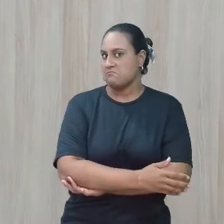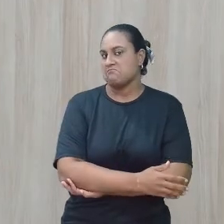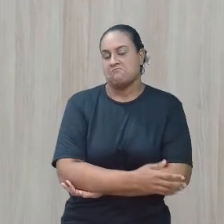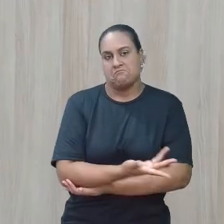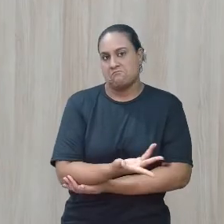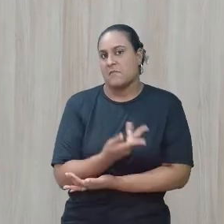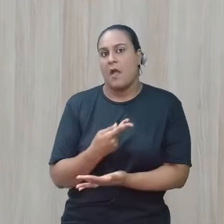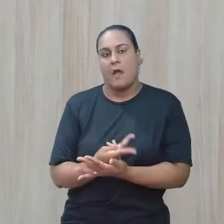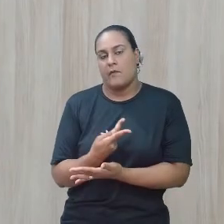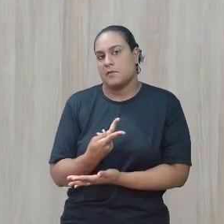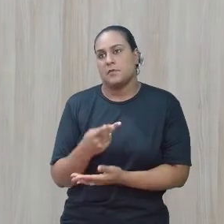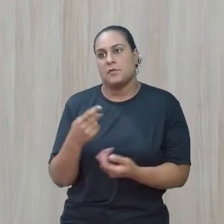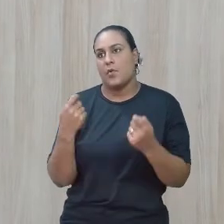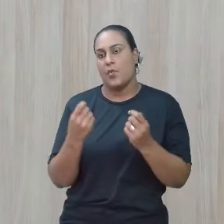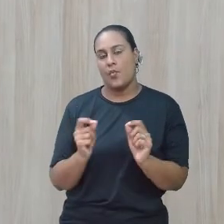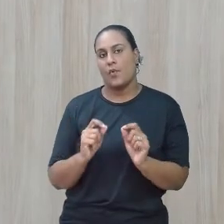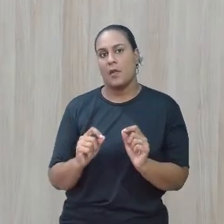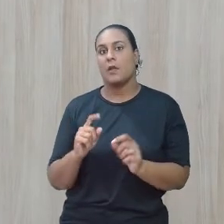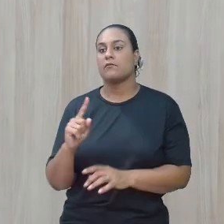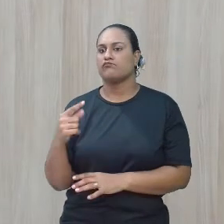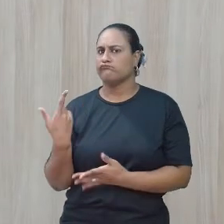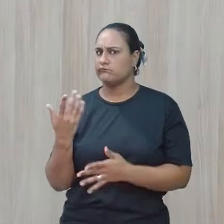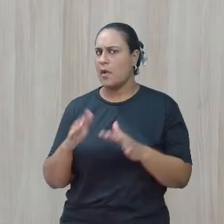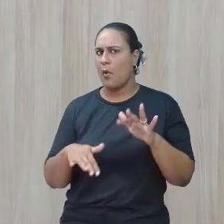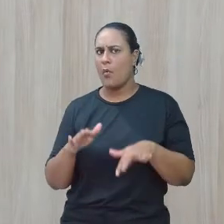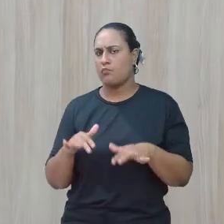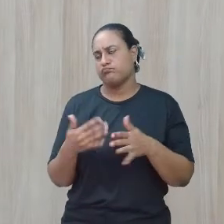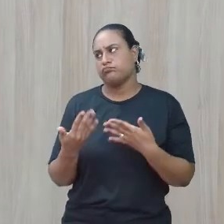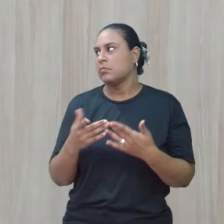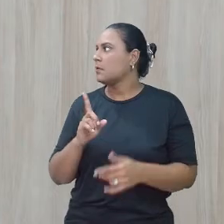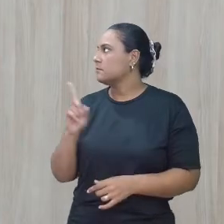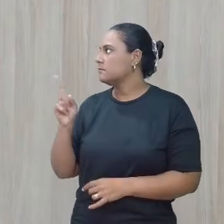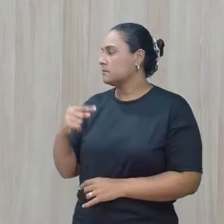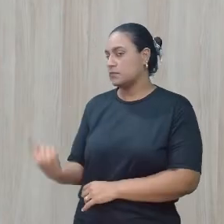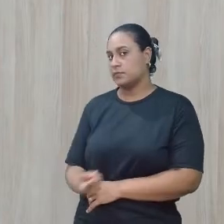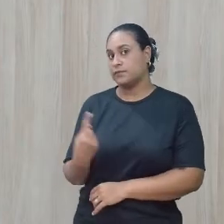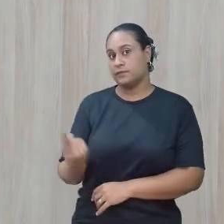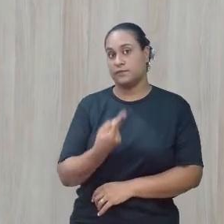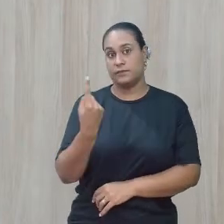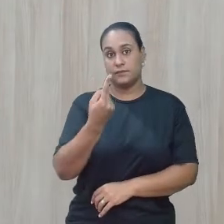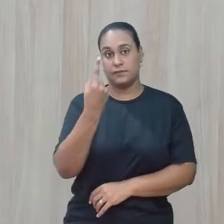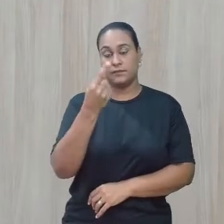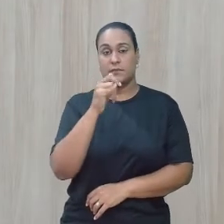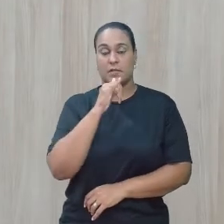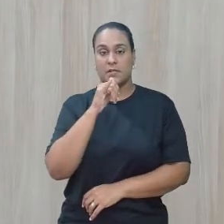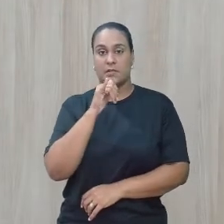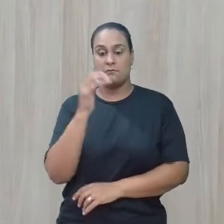ter ocorrido por conta de algum desses fenômenos, né, um ciclone, por exemplo, enfim.